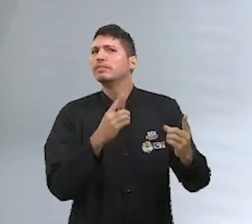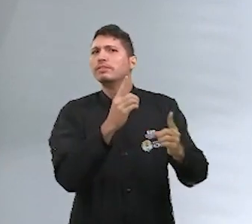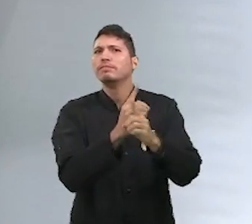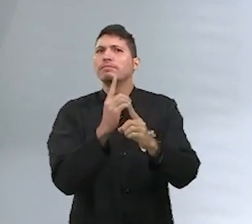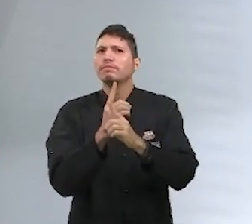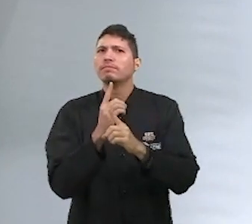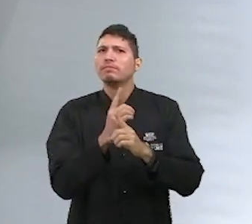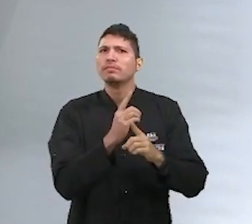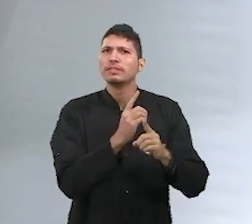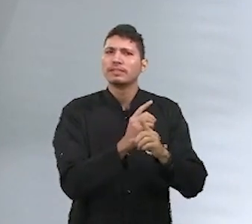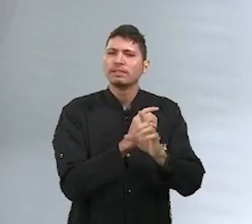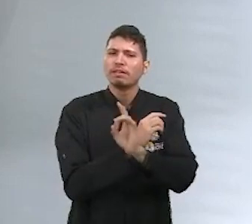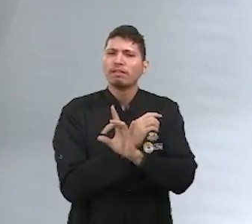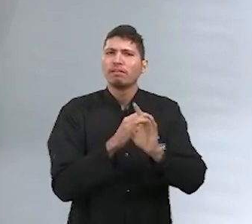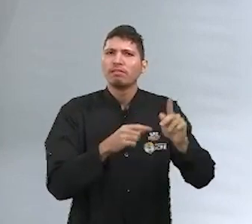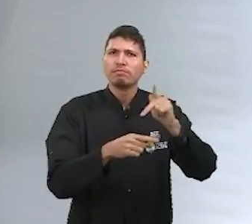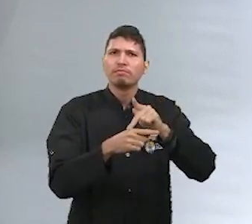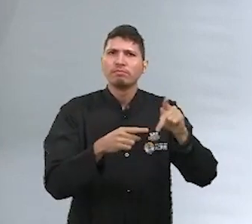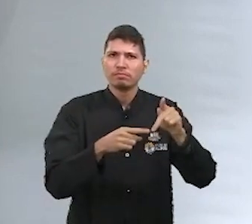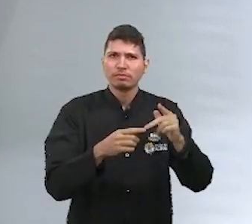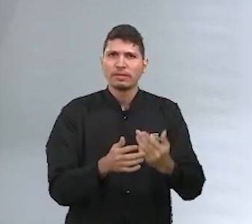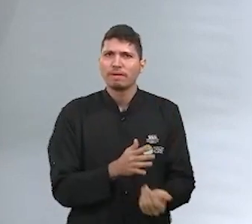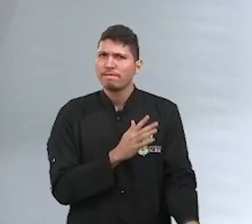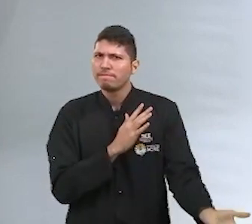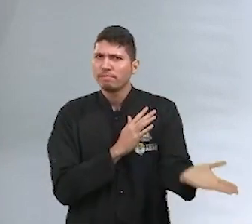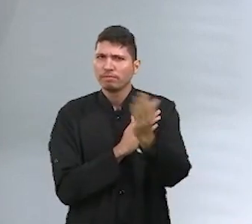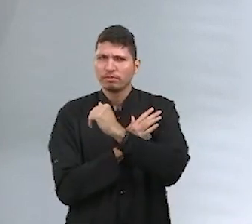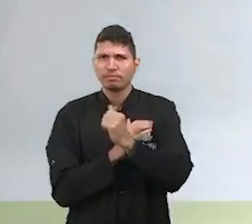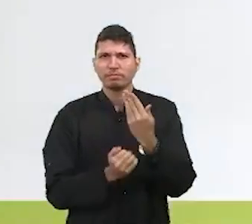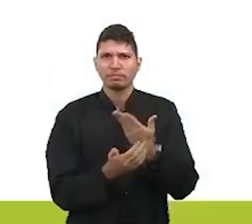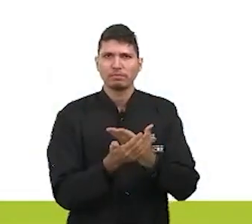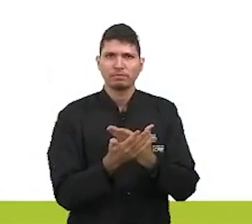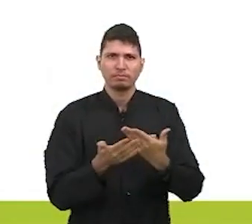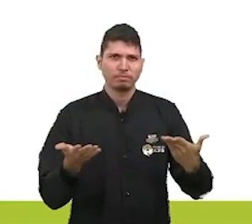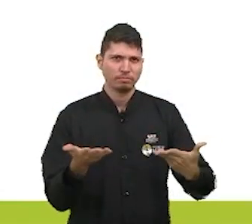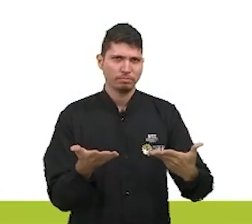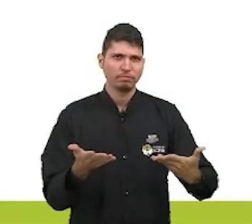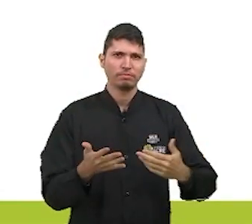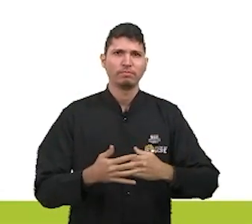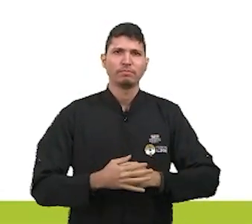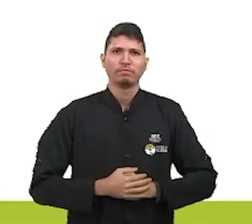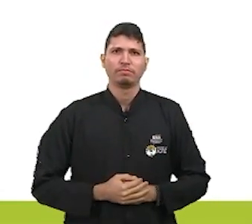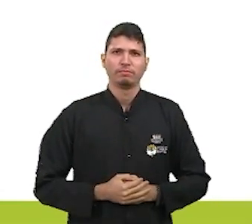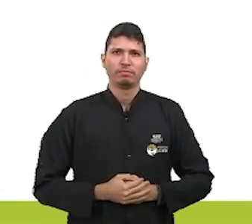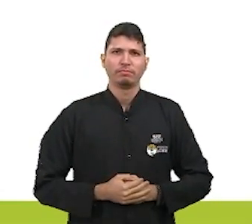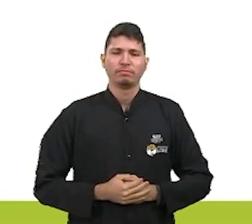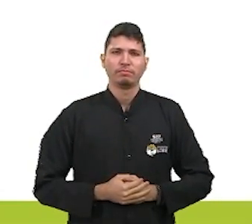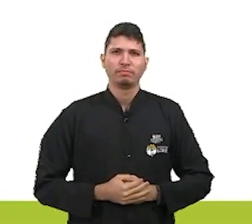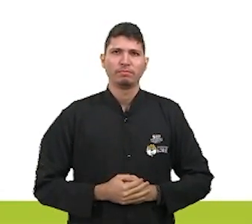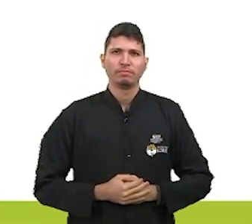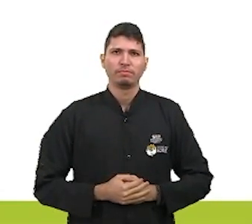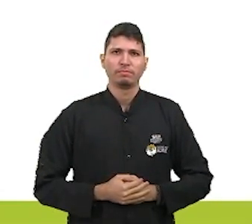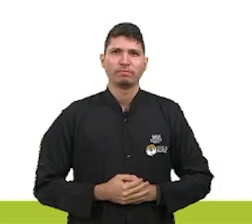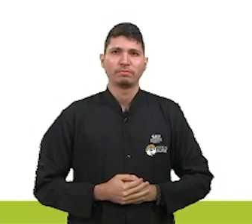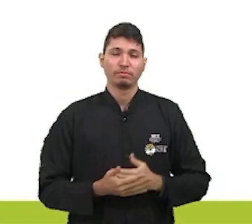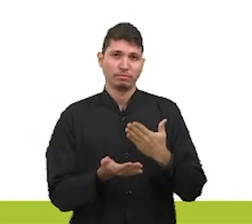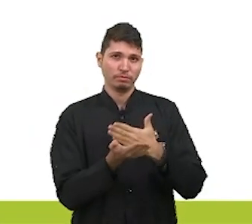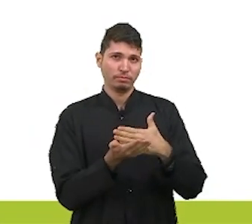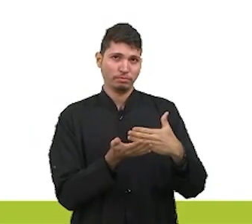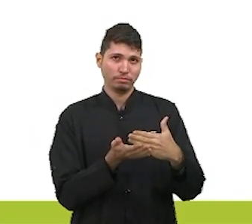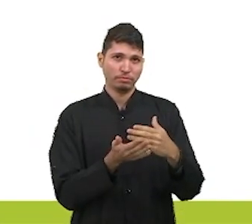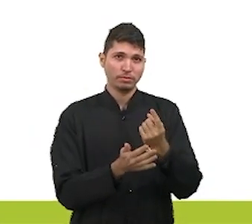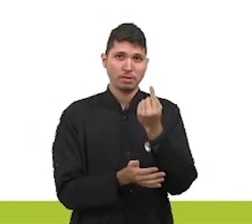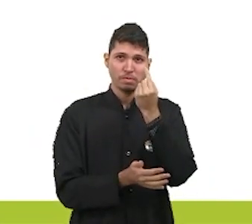sua polaridade. E é isso que nós iremos fazer na aula de hoje. Primeiro passo, nós iremos